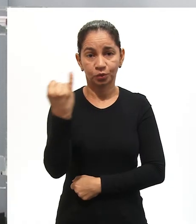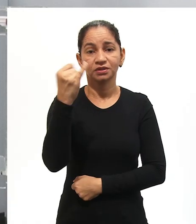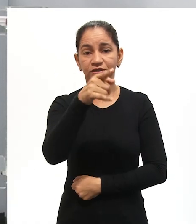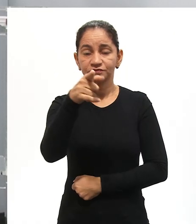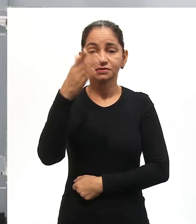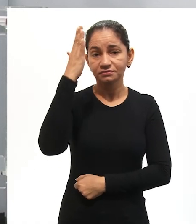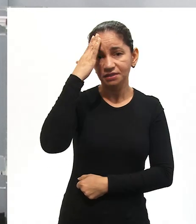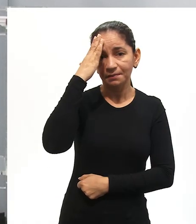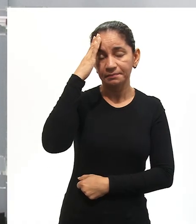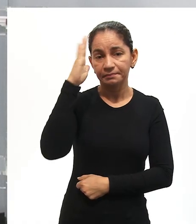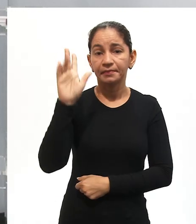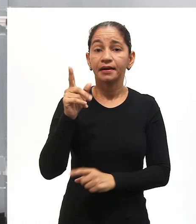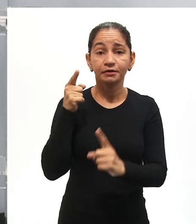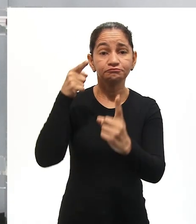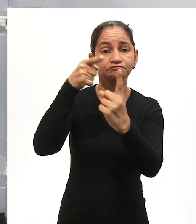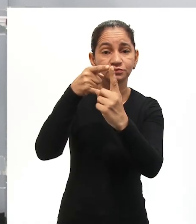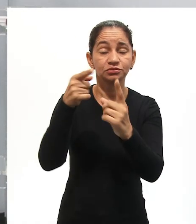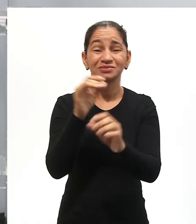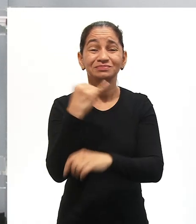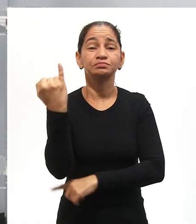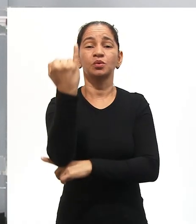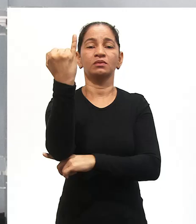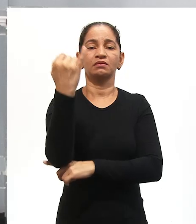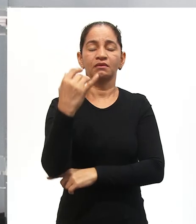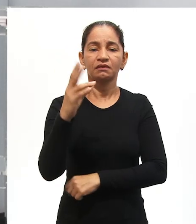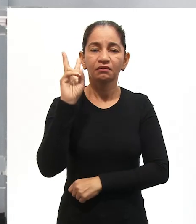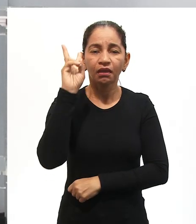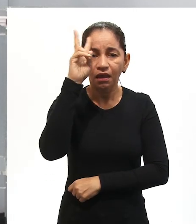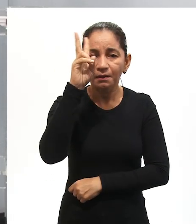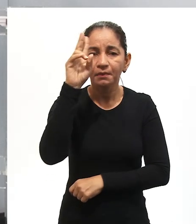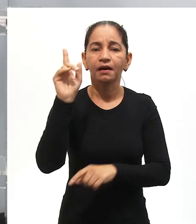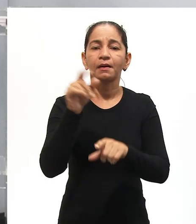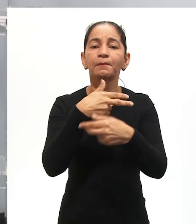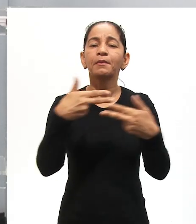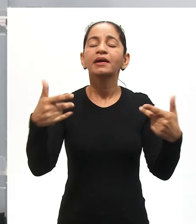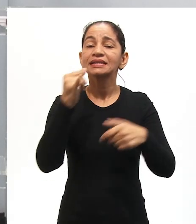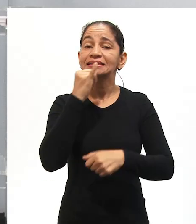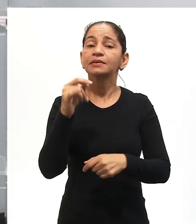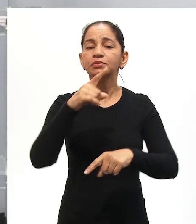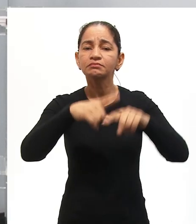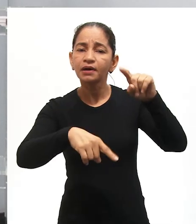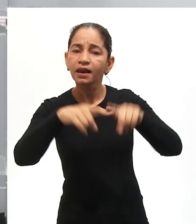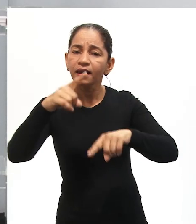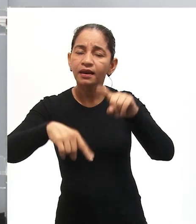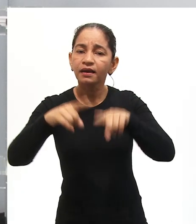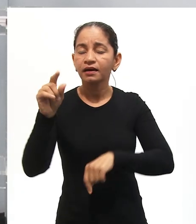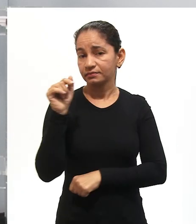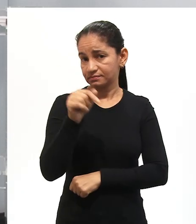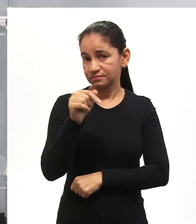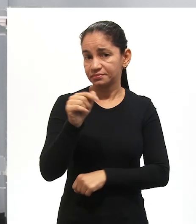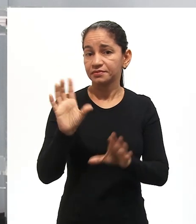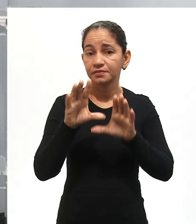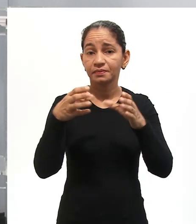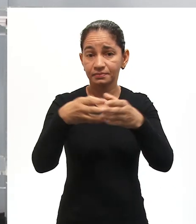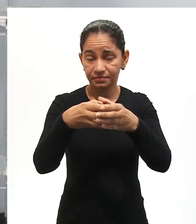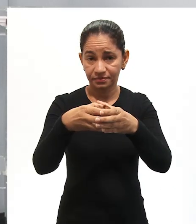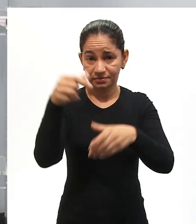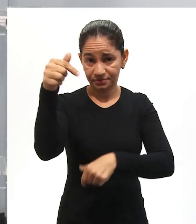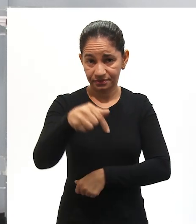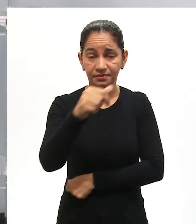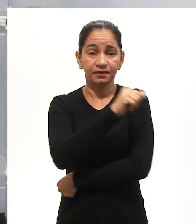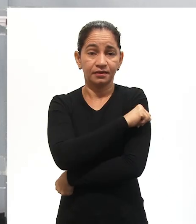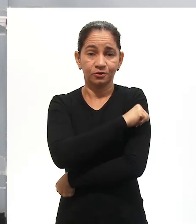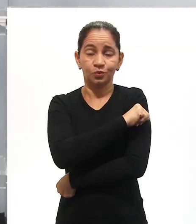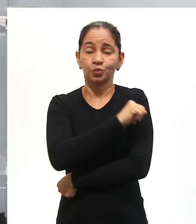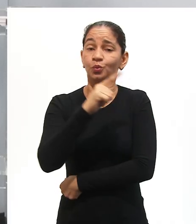gente estar defendendo esse ponto de vista. Quando você vai fazer a produção de determinado conteúdo, que ali